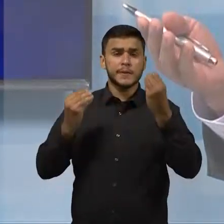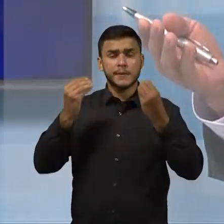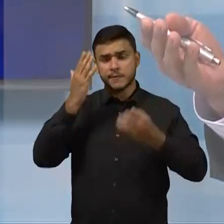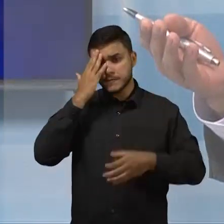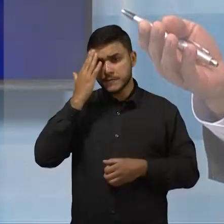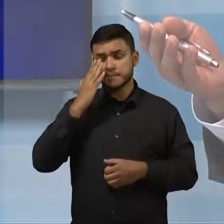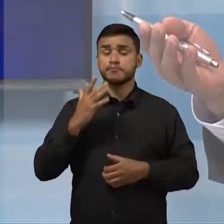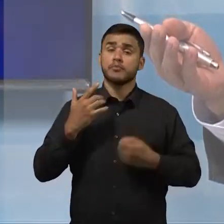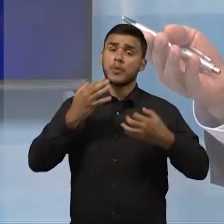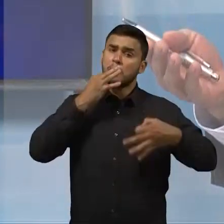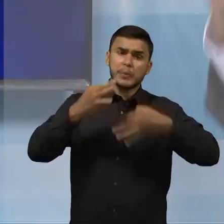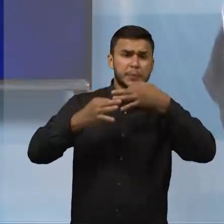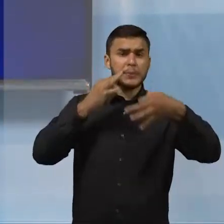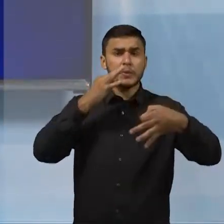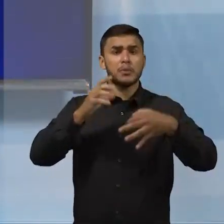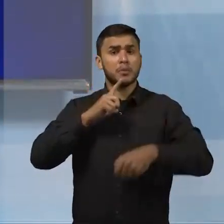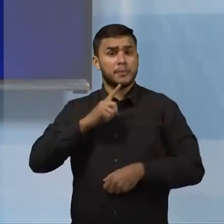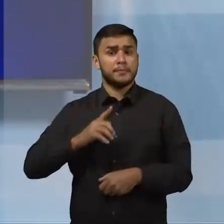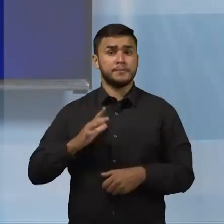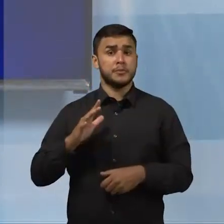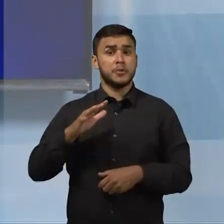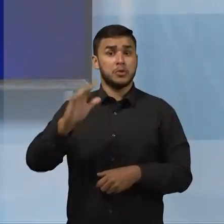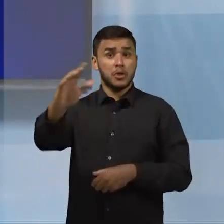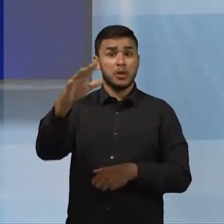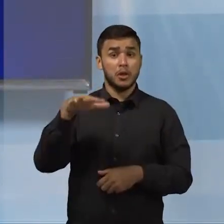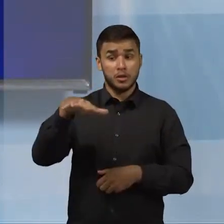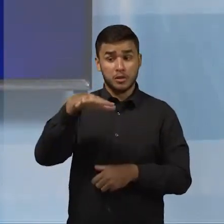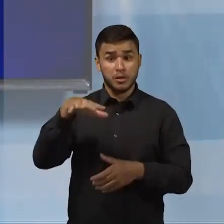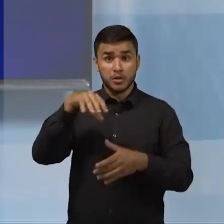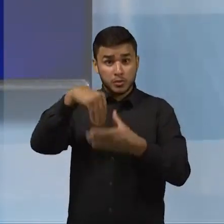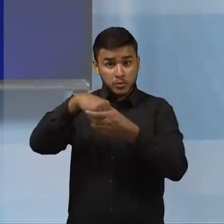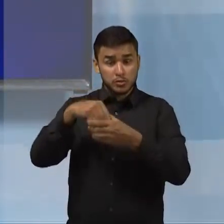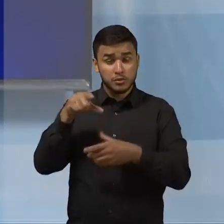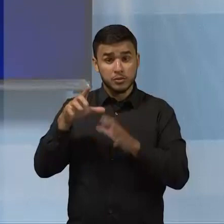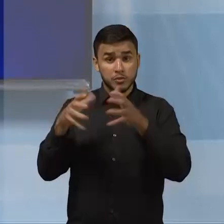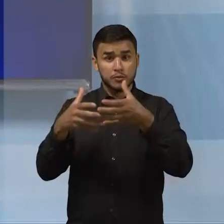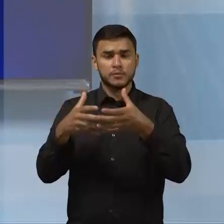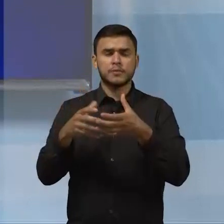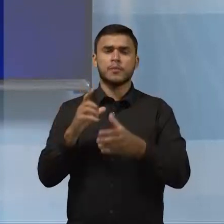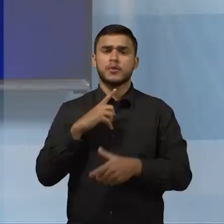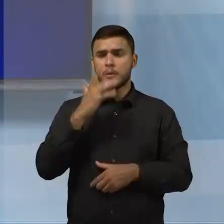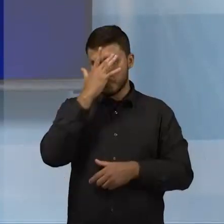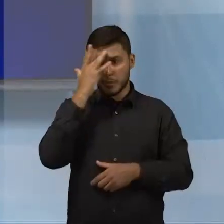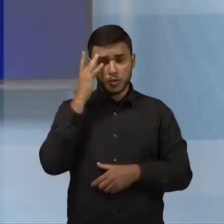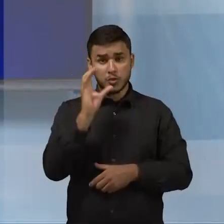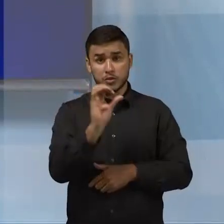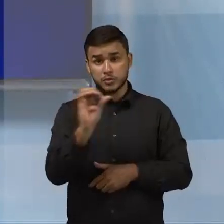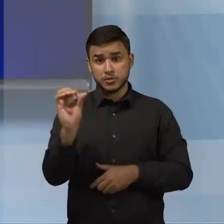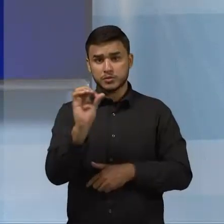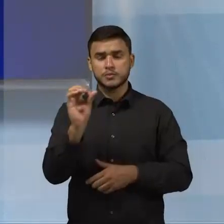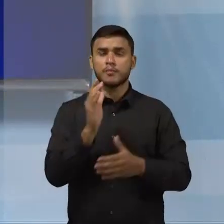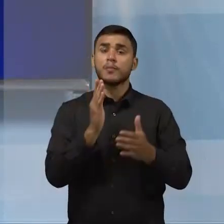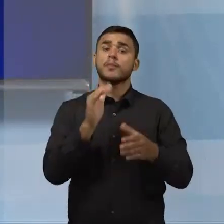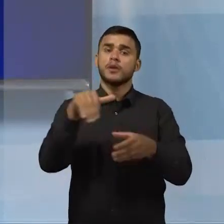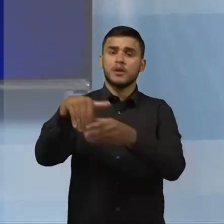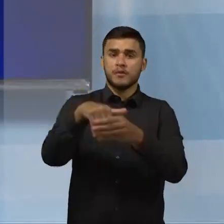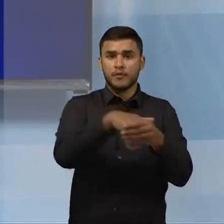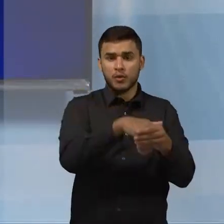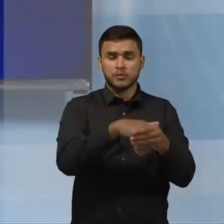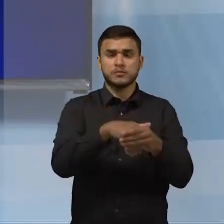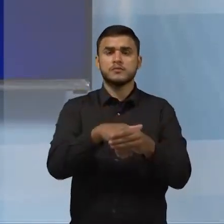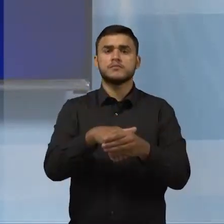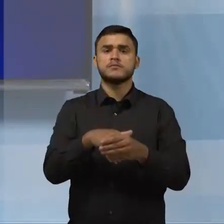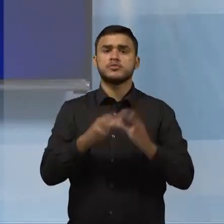quem argumente, dentro do próprio Supremo, e os 6 que votaram a favor dessa tese argumentam